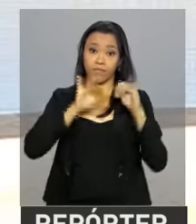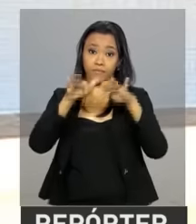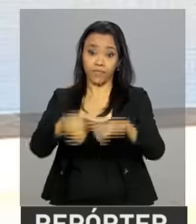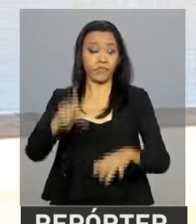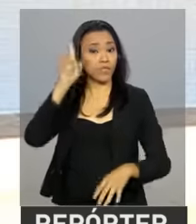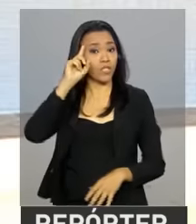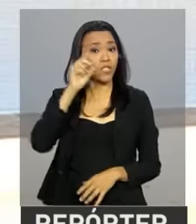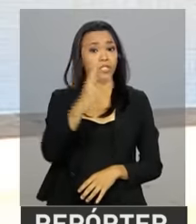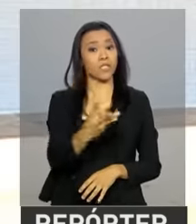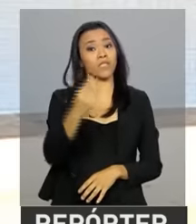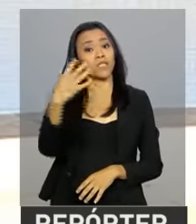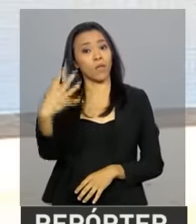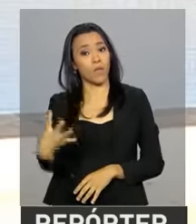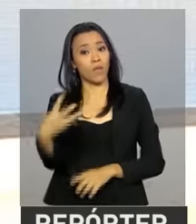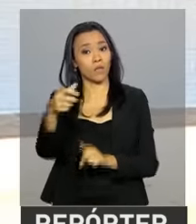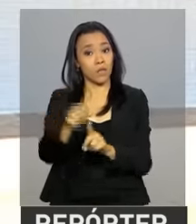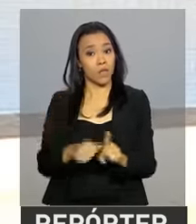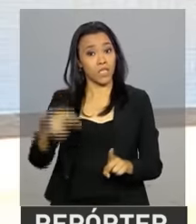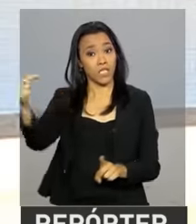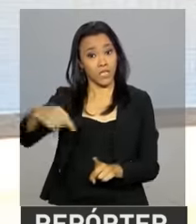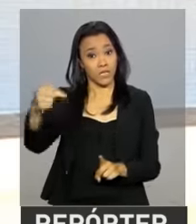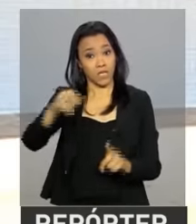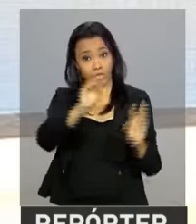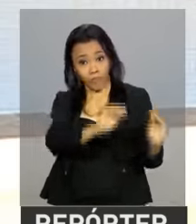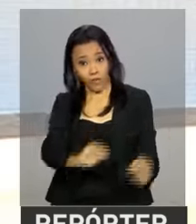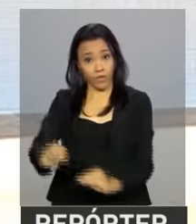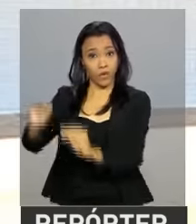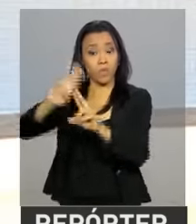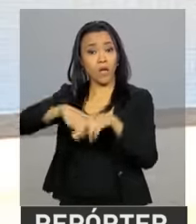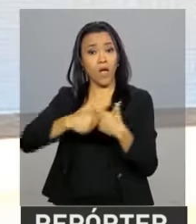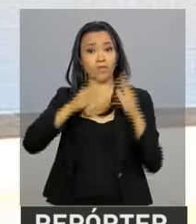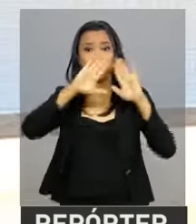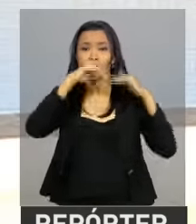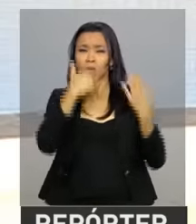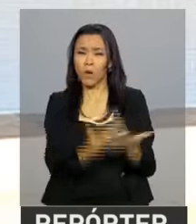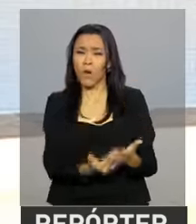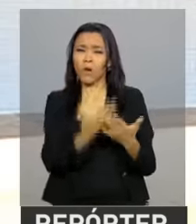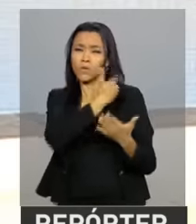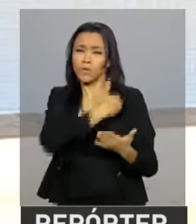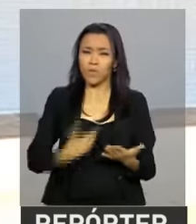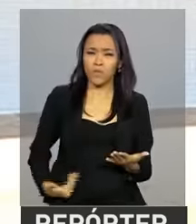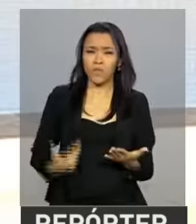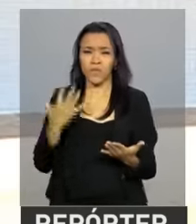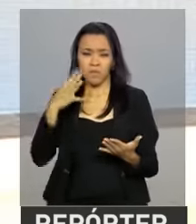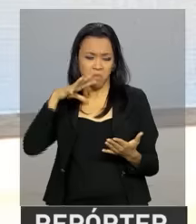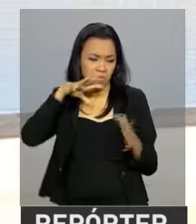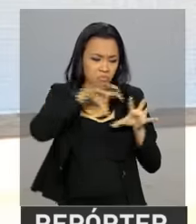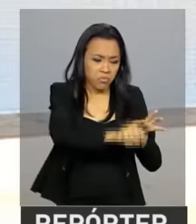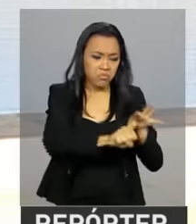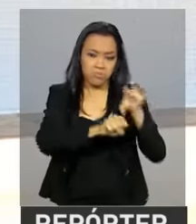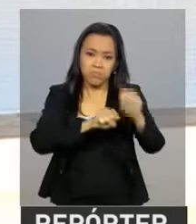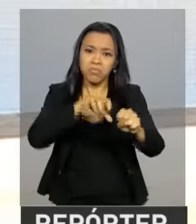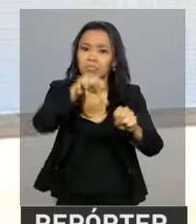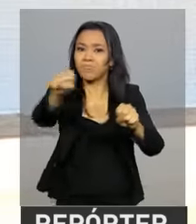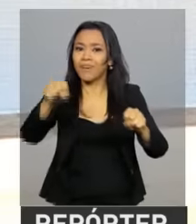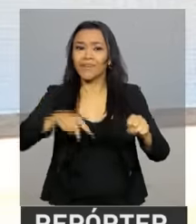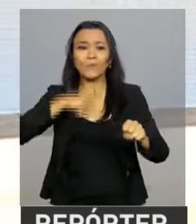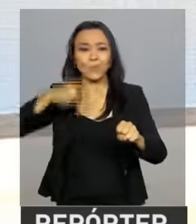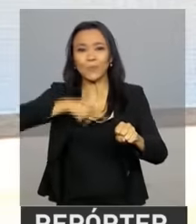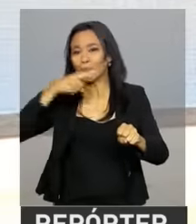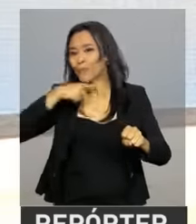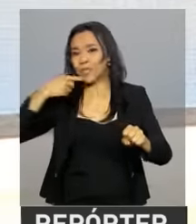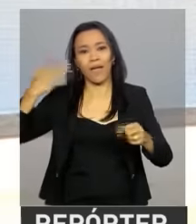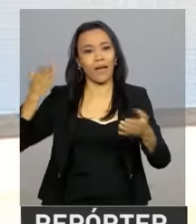3 e 4 de dezembro devido à ocupação de escolas públicas onde a avaliação seria feita o